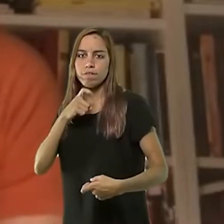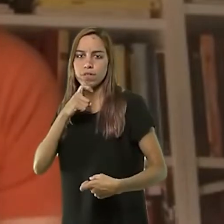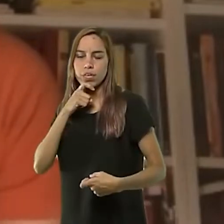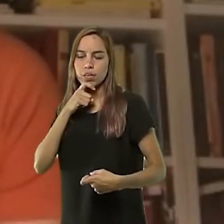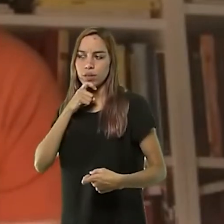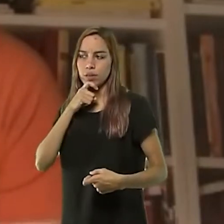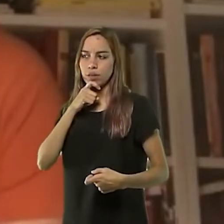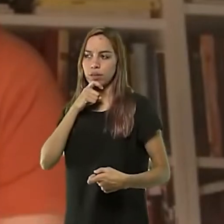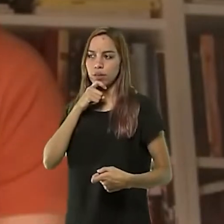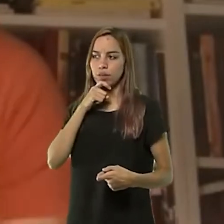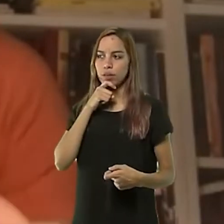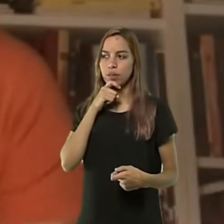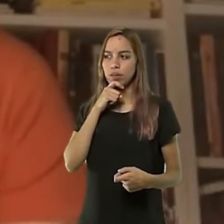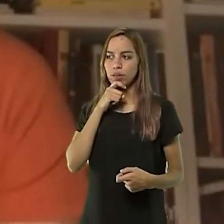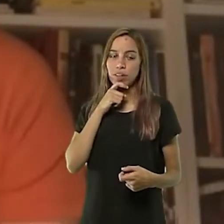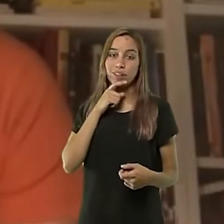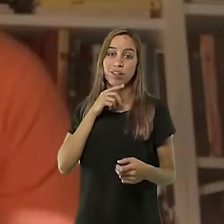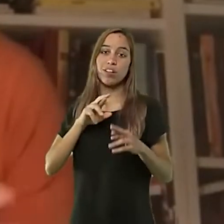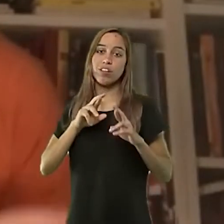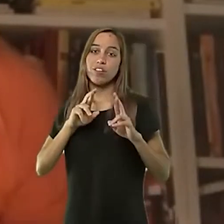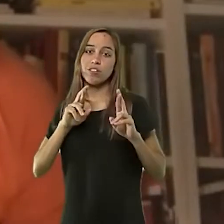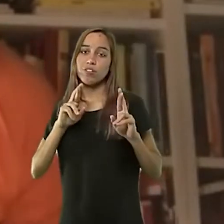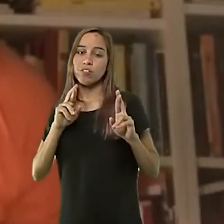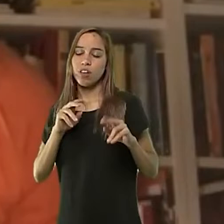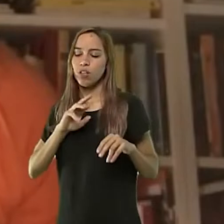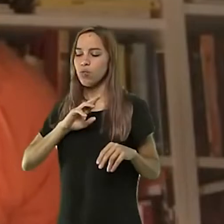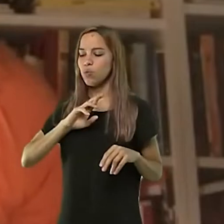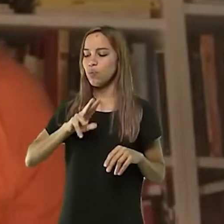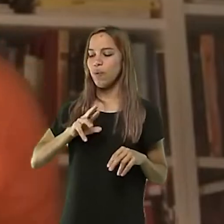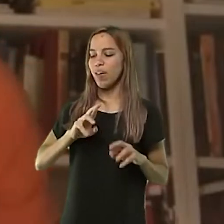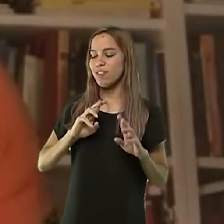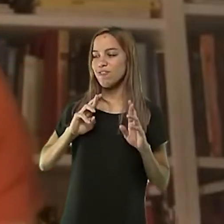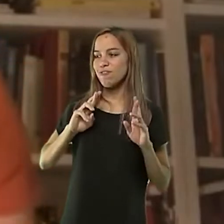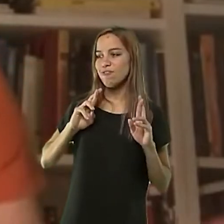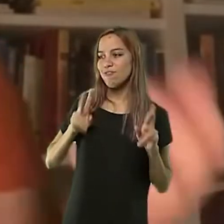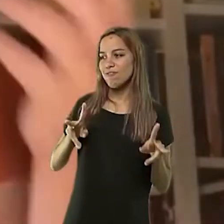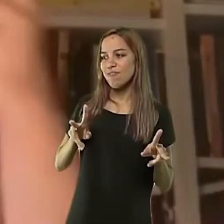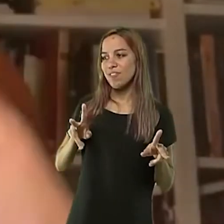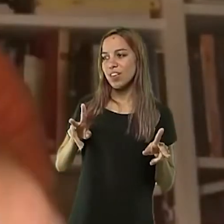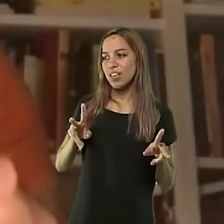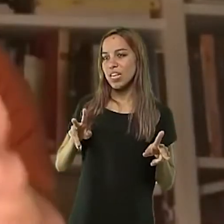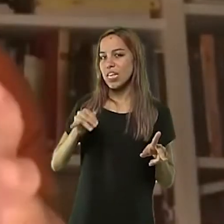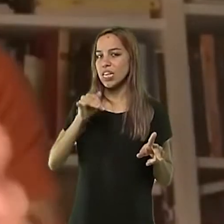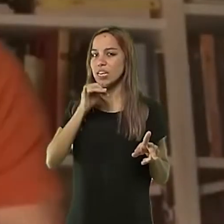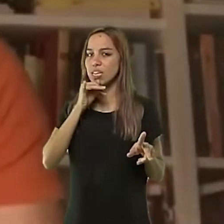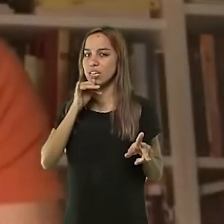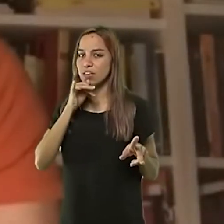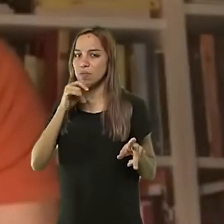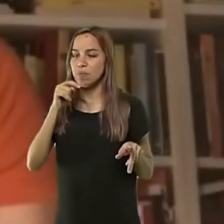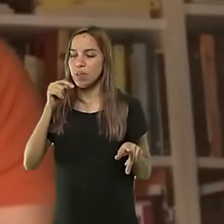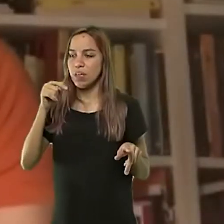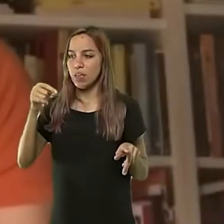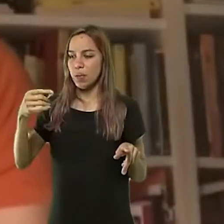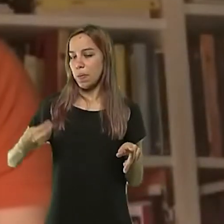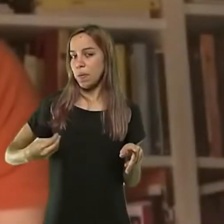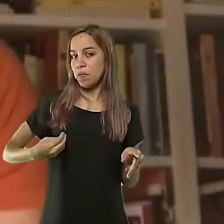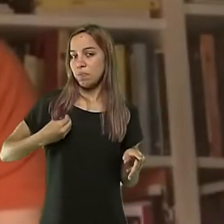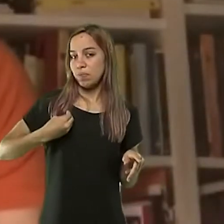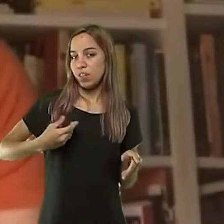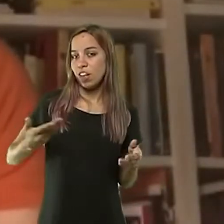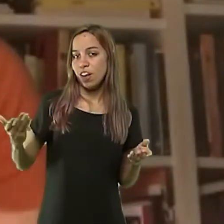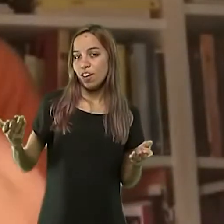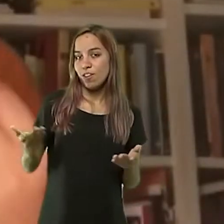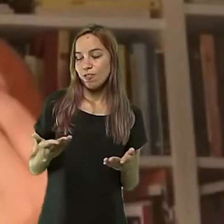e nesse aspecto não difere muito da problemática do vamos comprar um poeta, porque também aqui o que nós